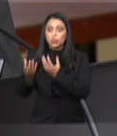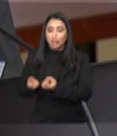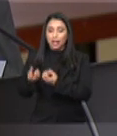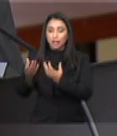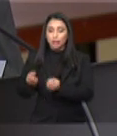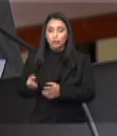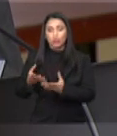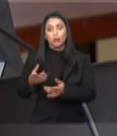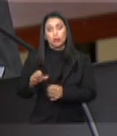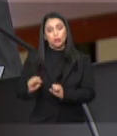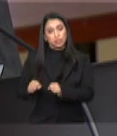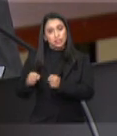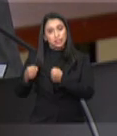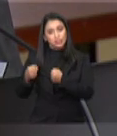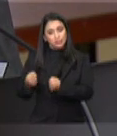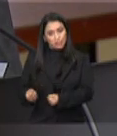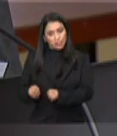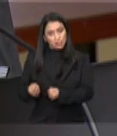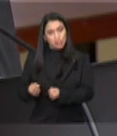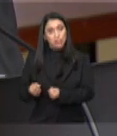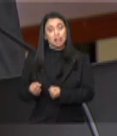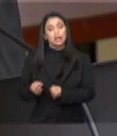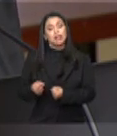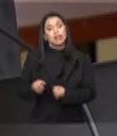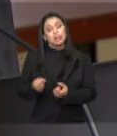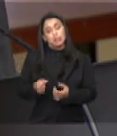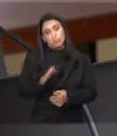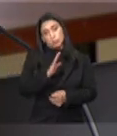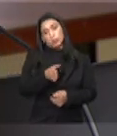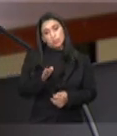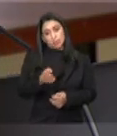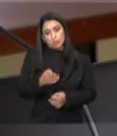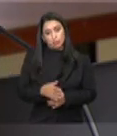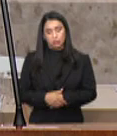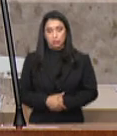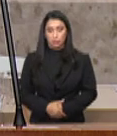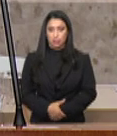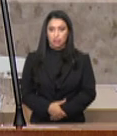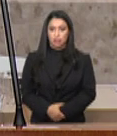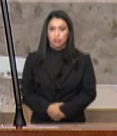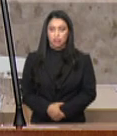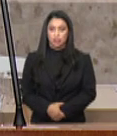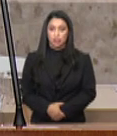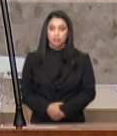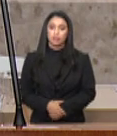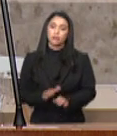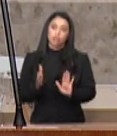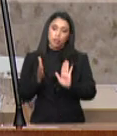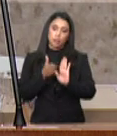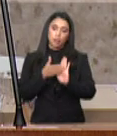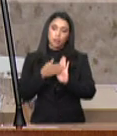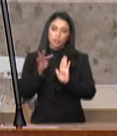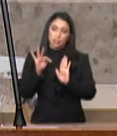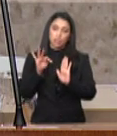das defesas dos colaboradores, sob pena de nulidade. É a proposta,